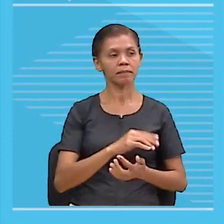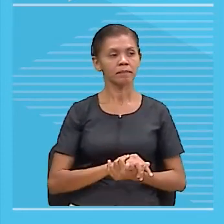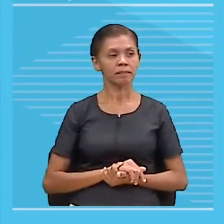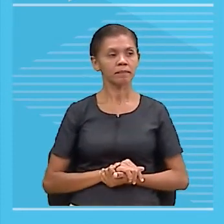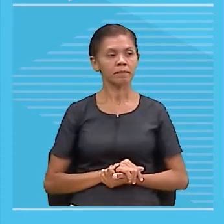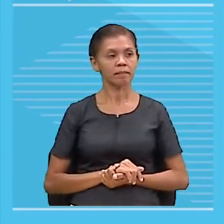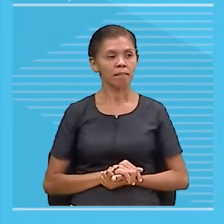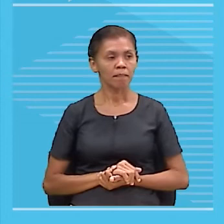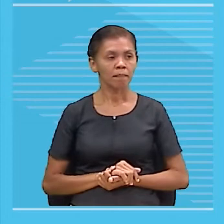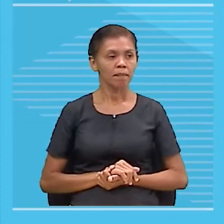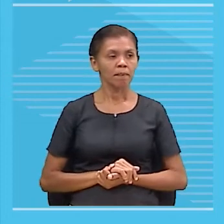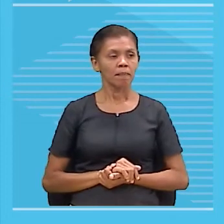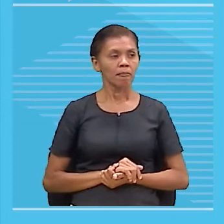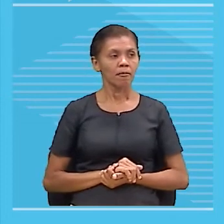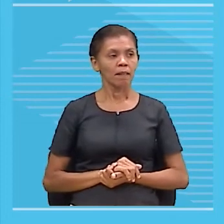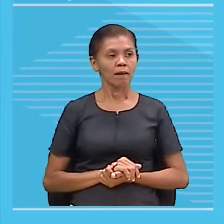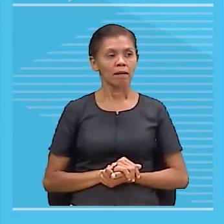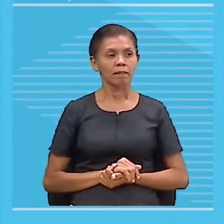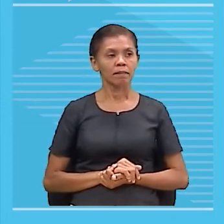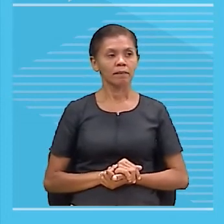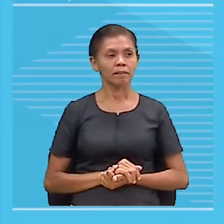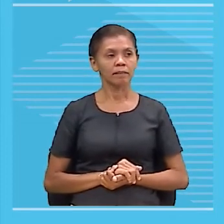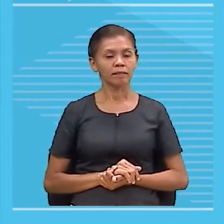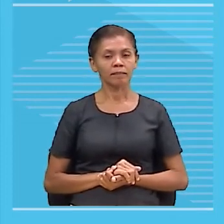Só que esse 10 elevado a menos 3,